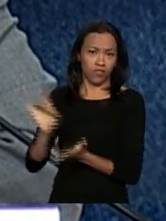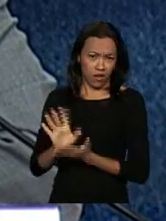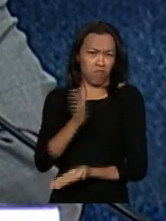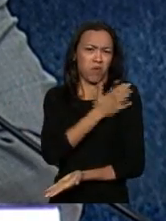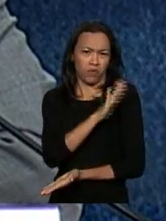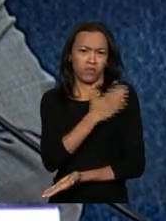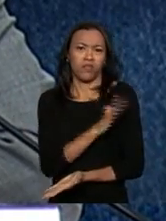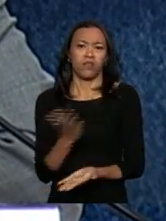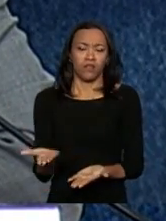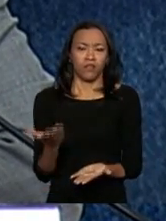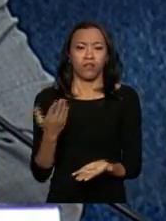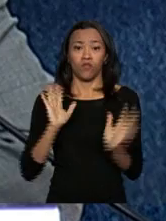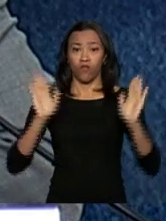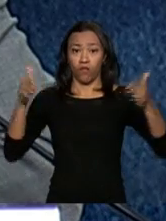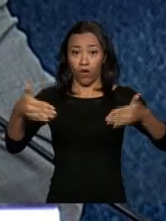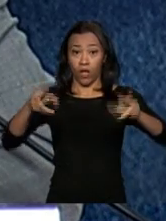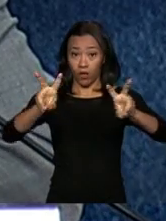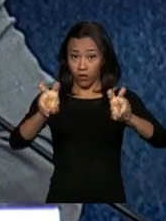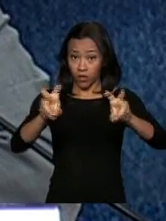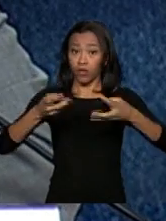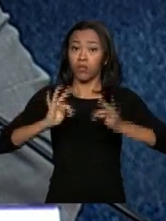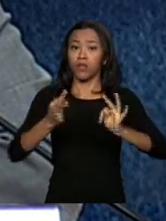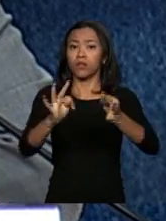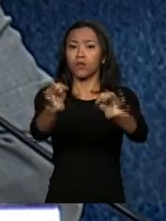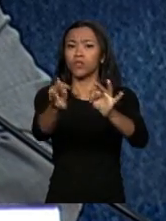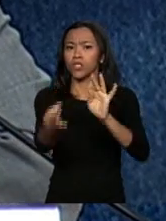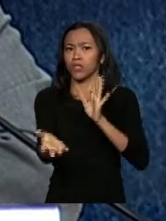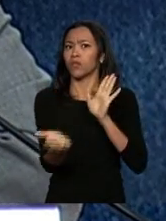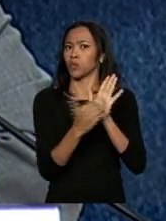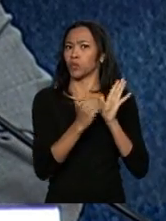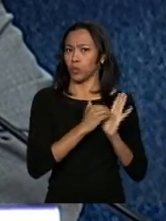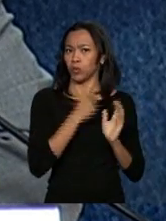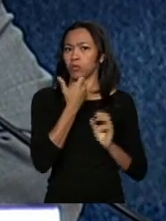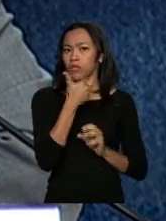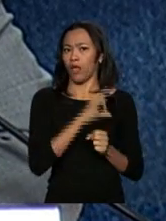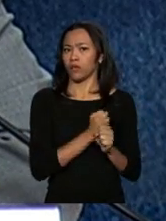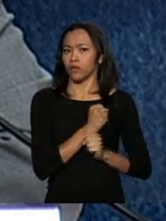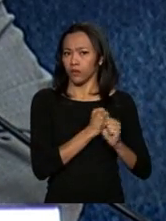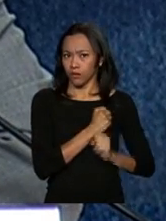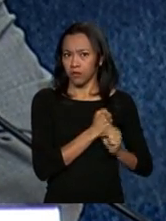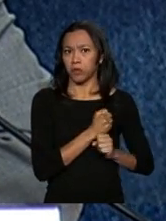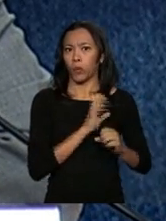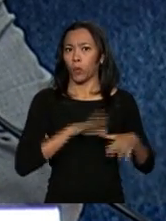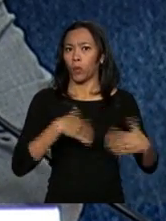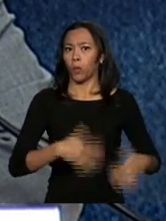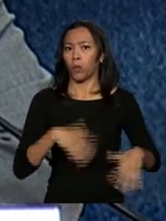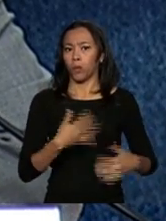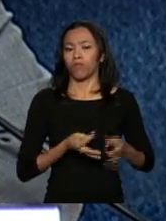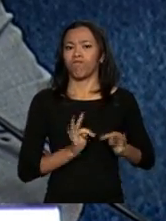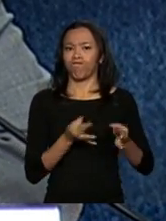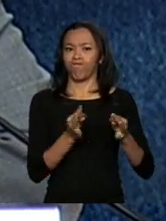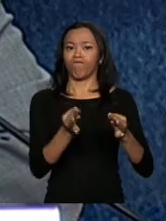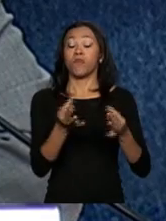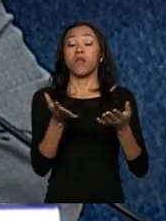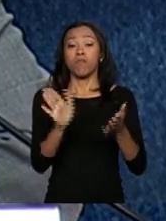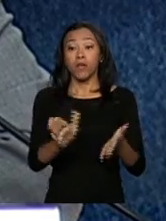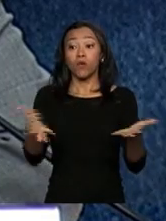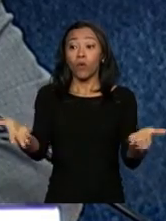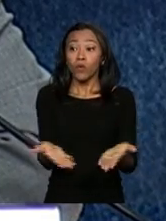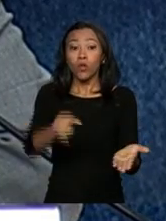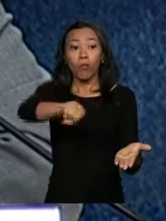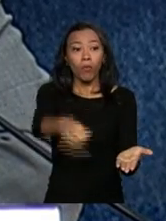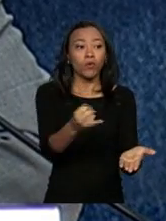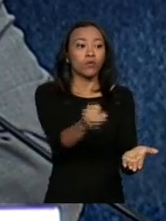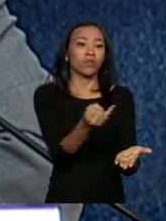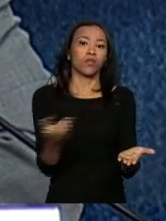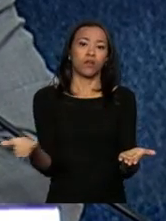surgem com as novas tecnologias nos últim na última década pelo menos mas cada vez mais que oportunidades que estão nos nossos